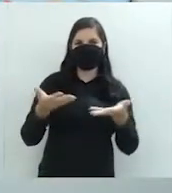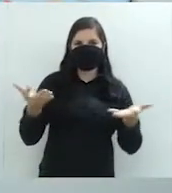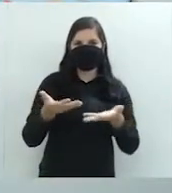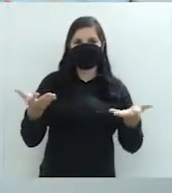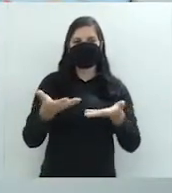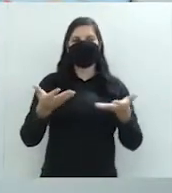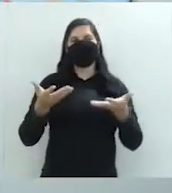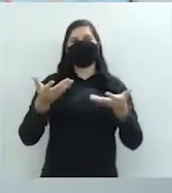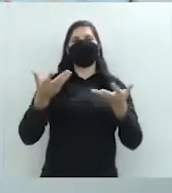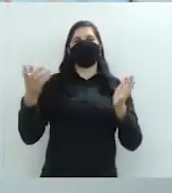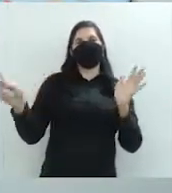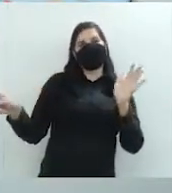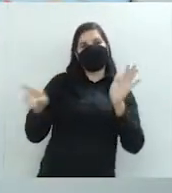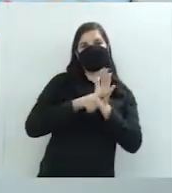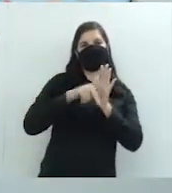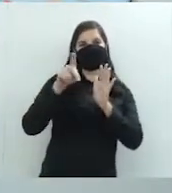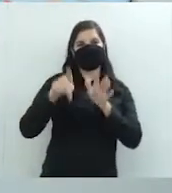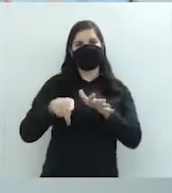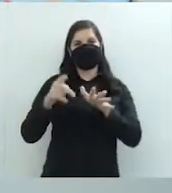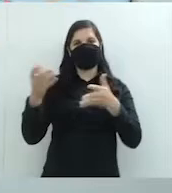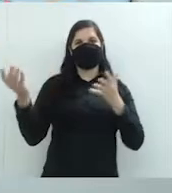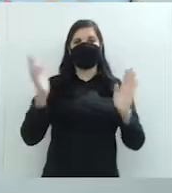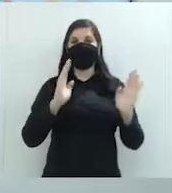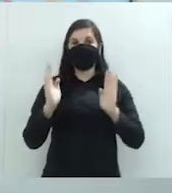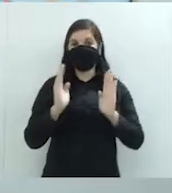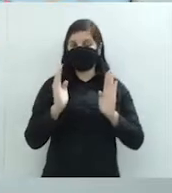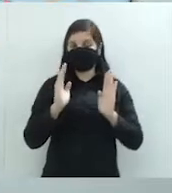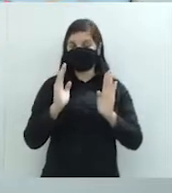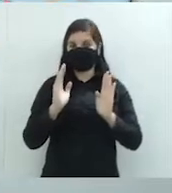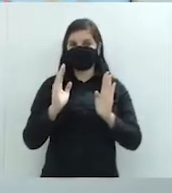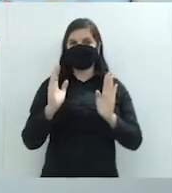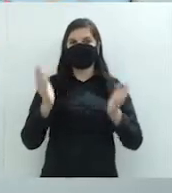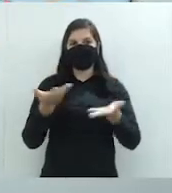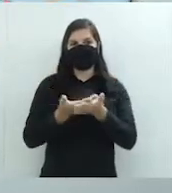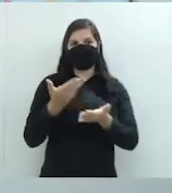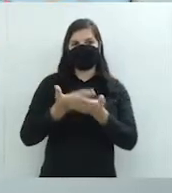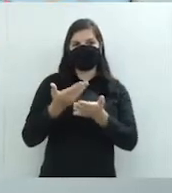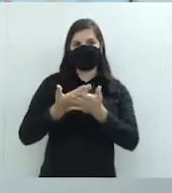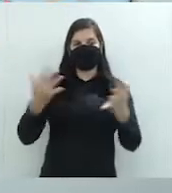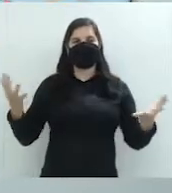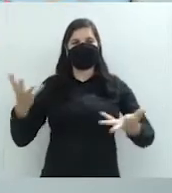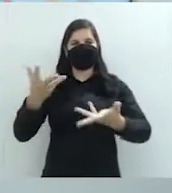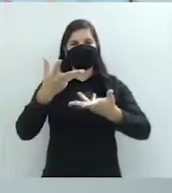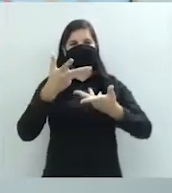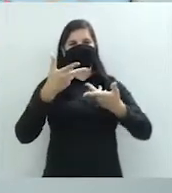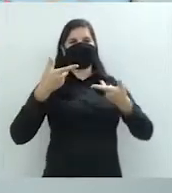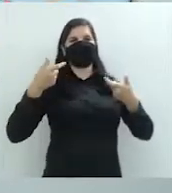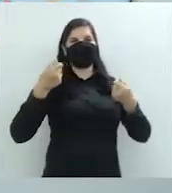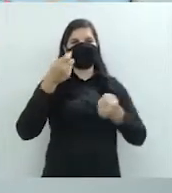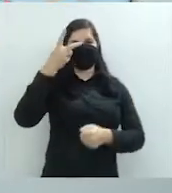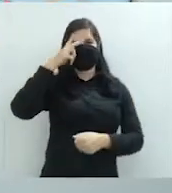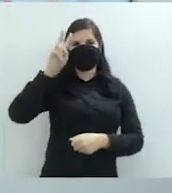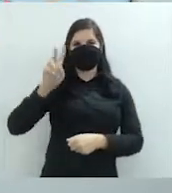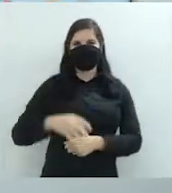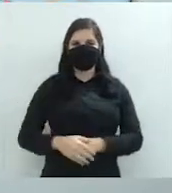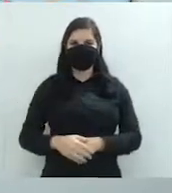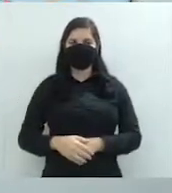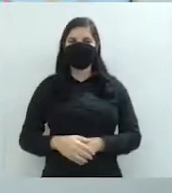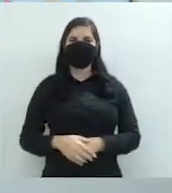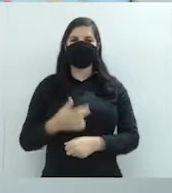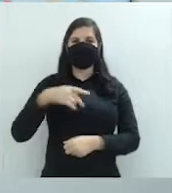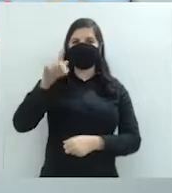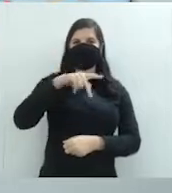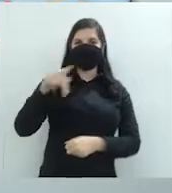a fazer parte de um grande momento. Esta aula maravilhosa de História.